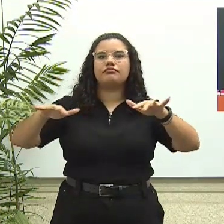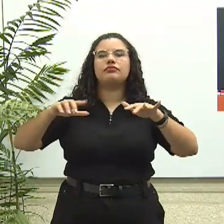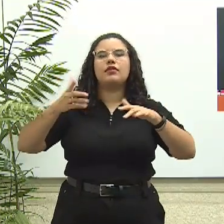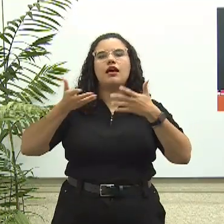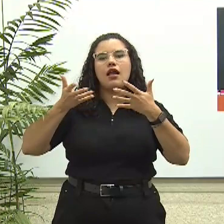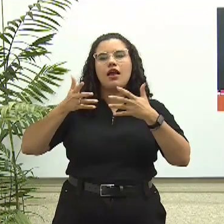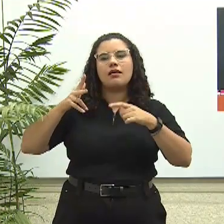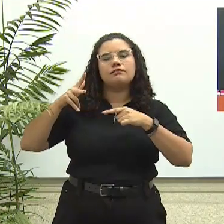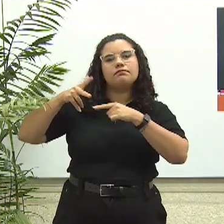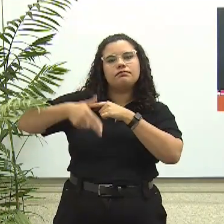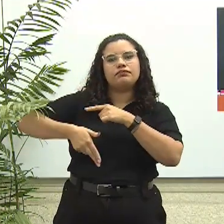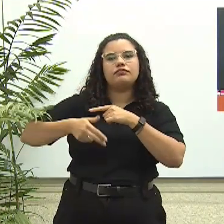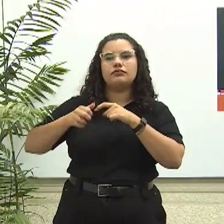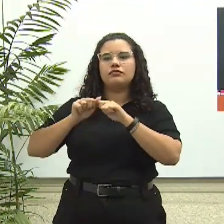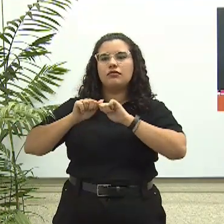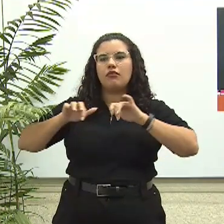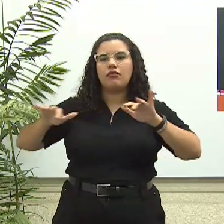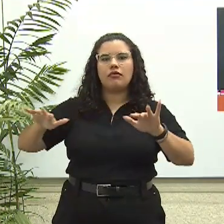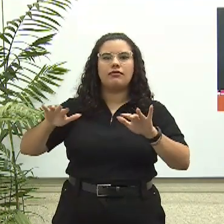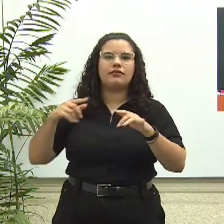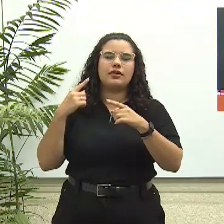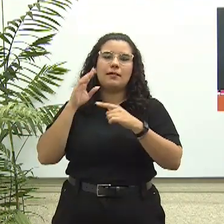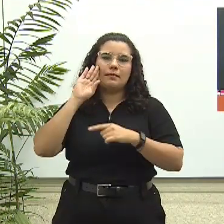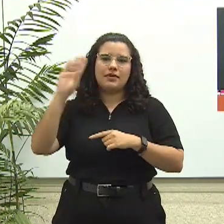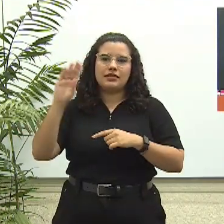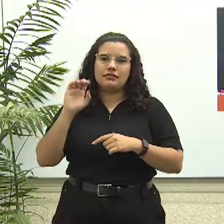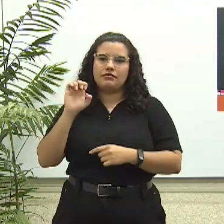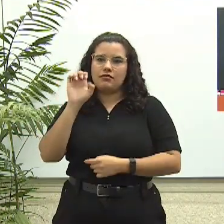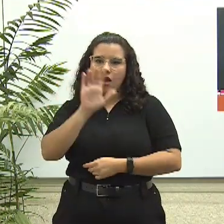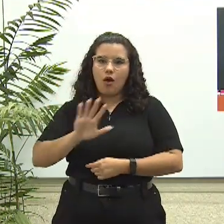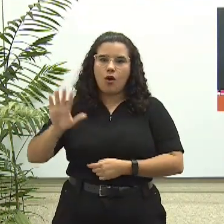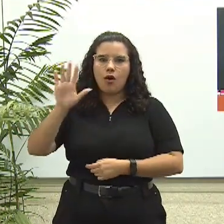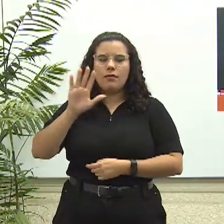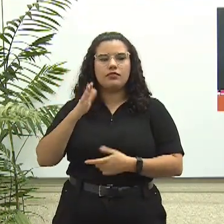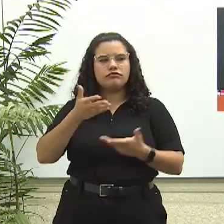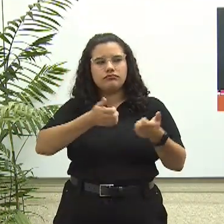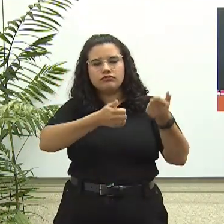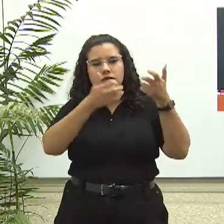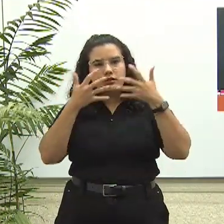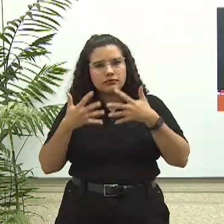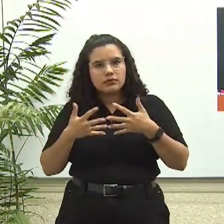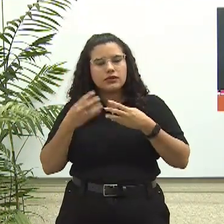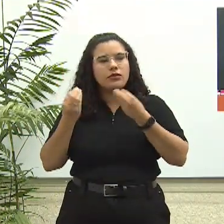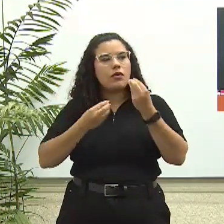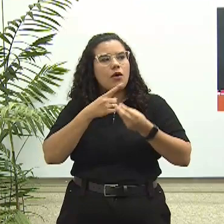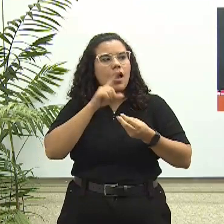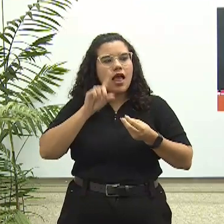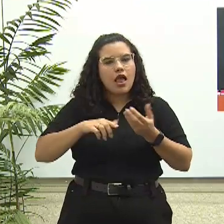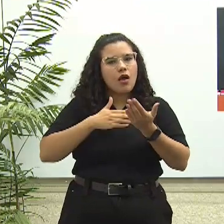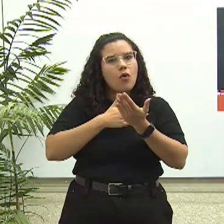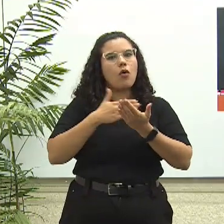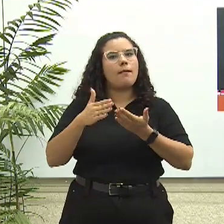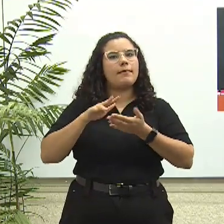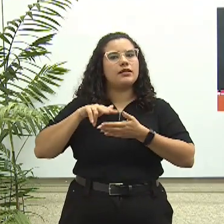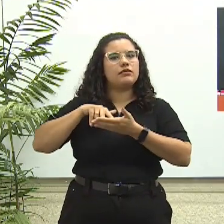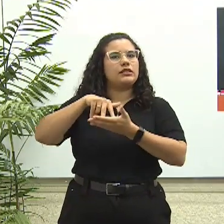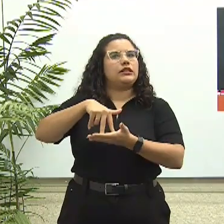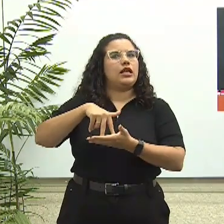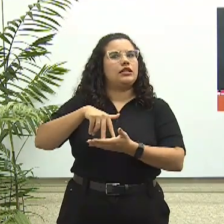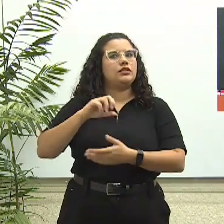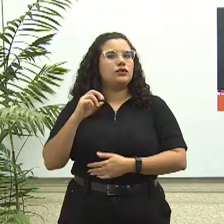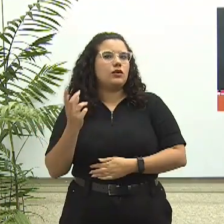romper com esse colonialismo né princialmente europeu Então eu queria que vocês comentassem um pouco isso iso é o início de uma resistência